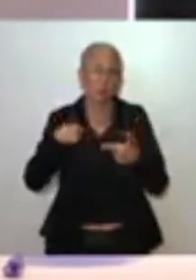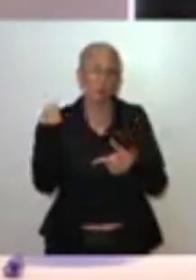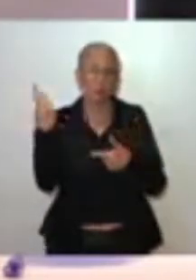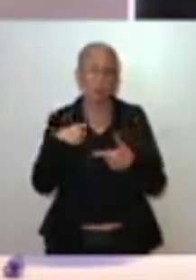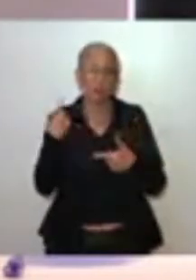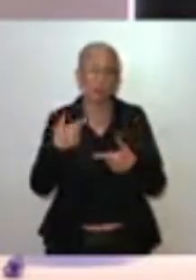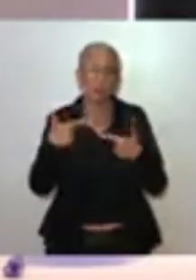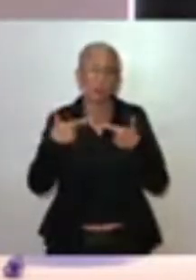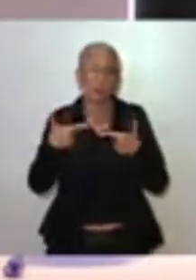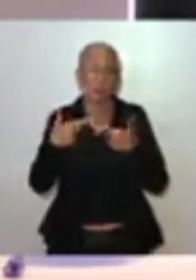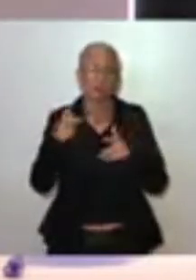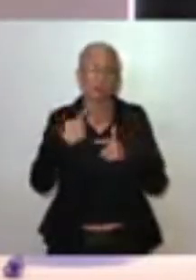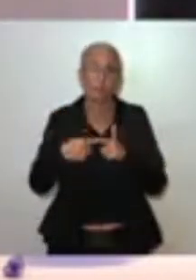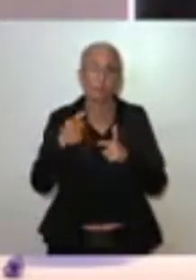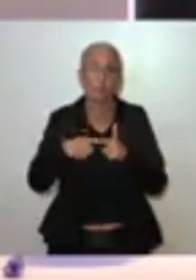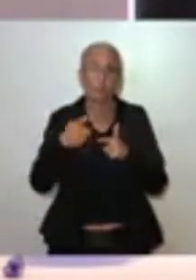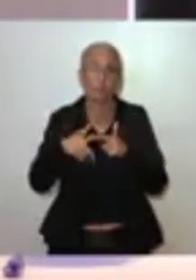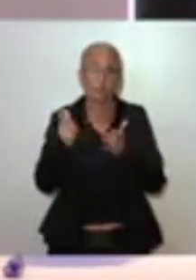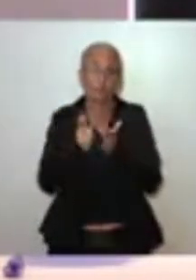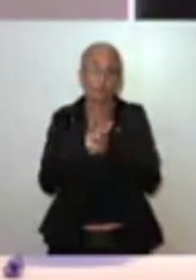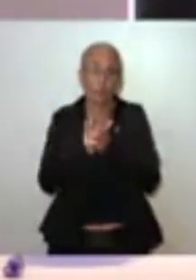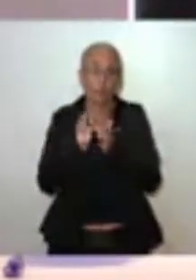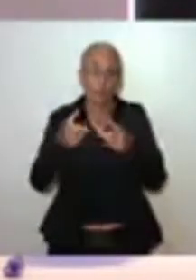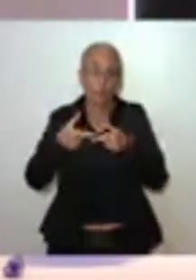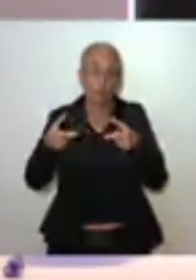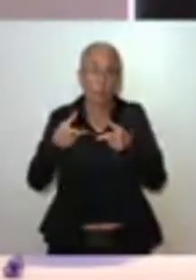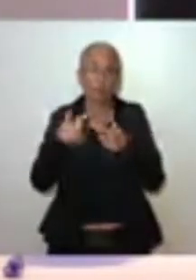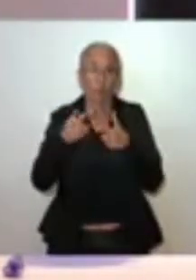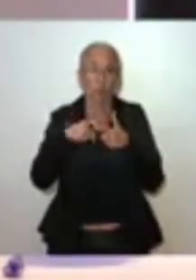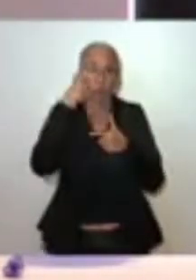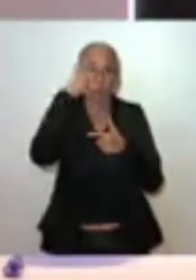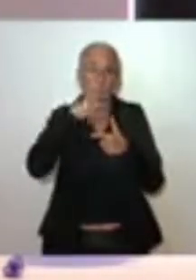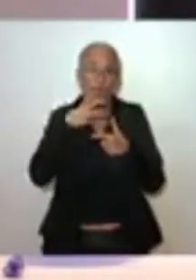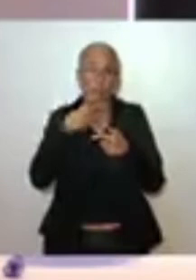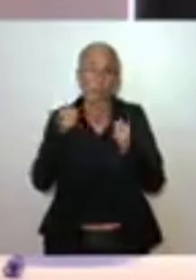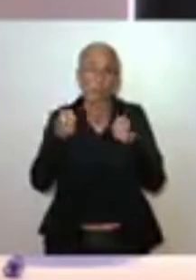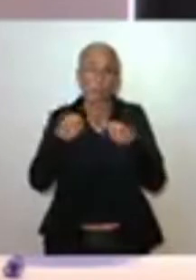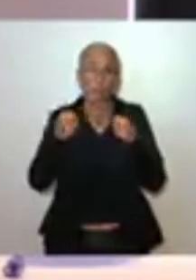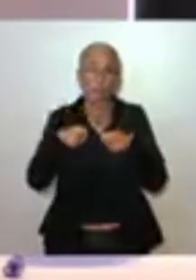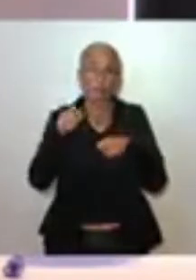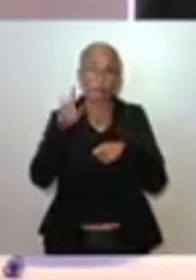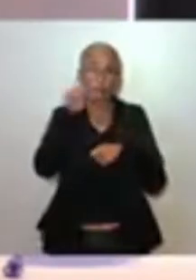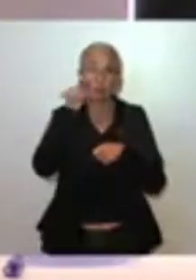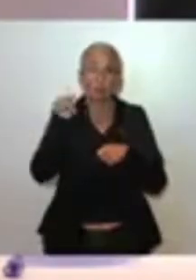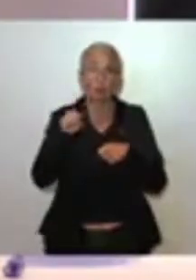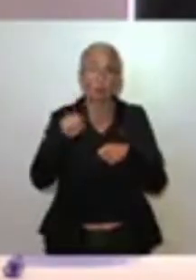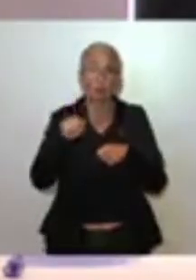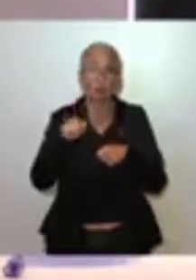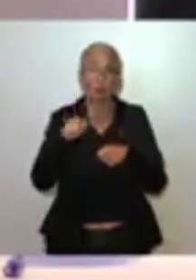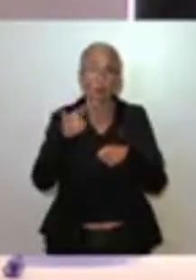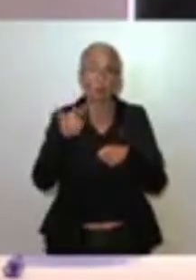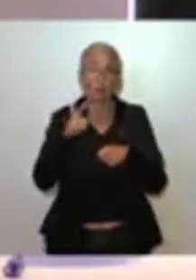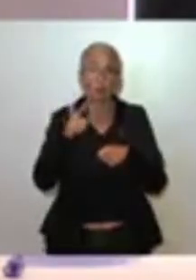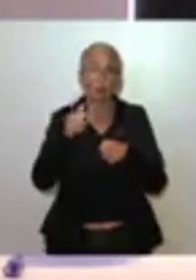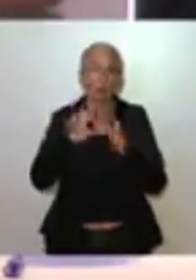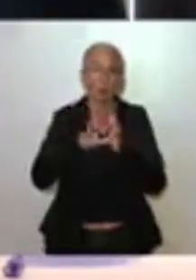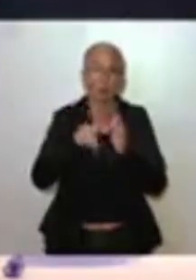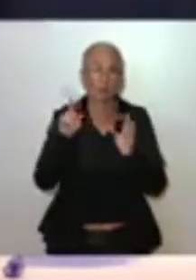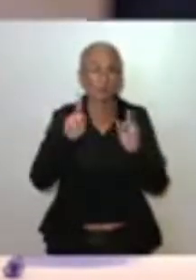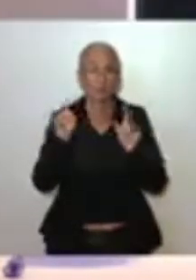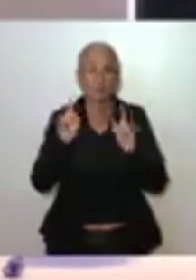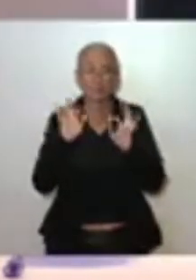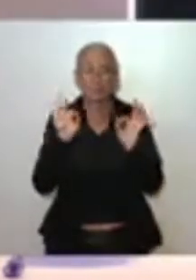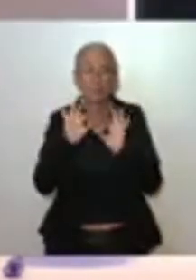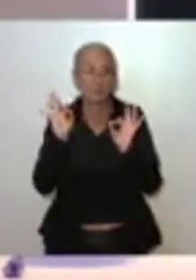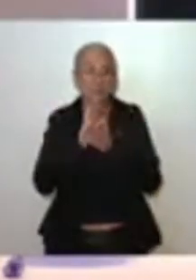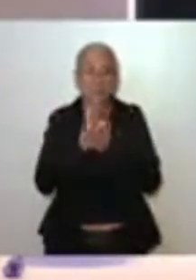tivemos nós tivemos um problema com voto de papel e precisamos instituir um modelo ele nunca houve uma fraude a e